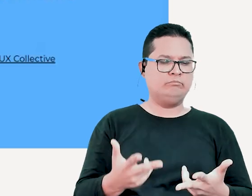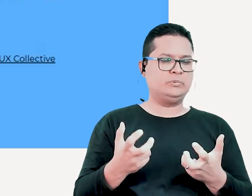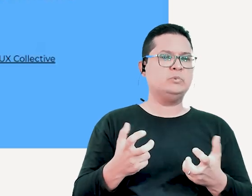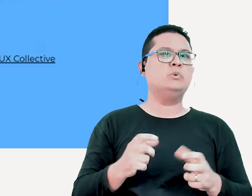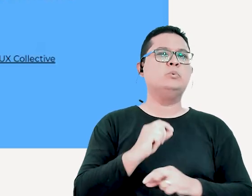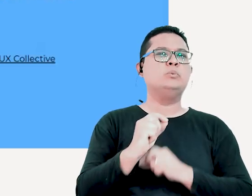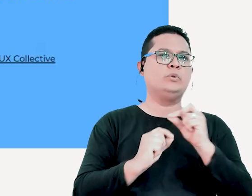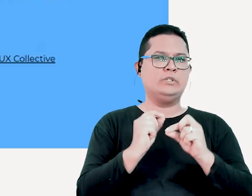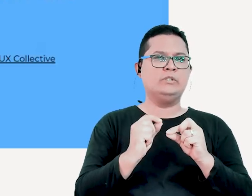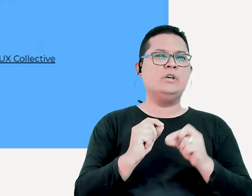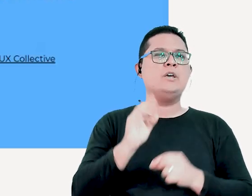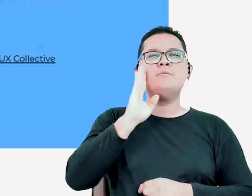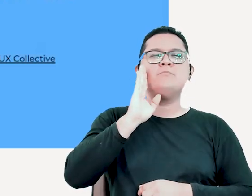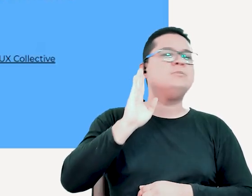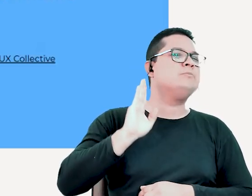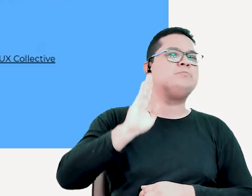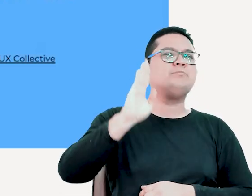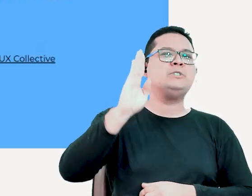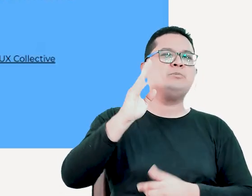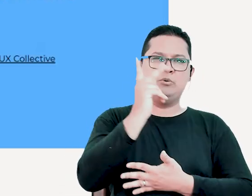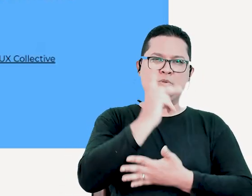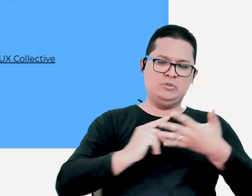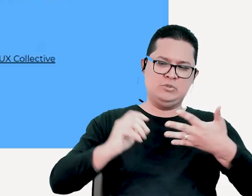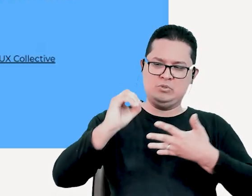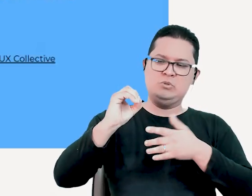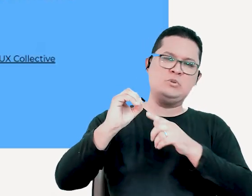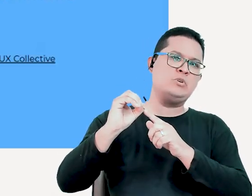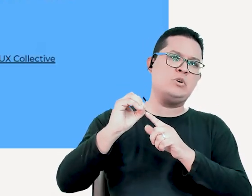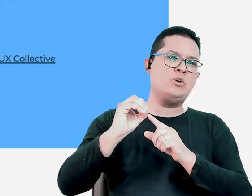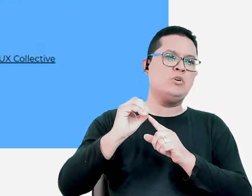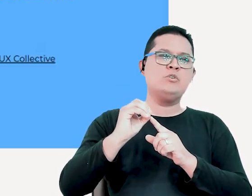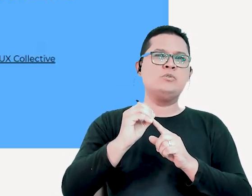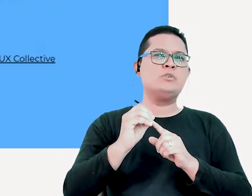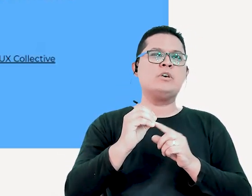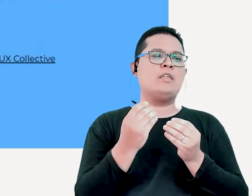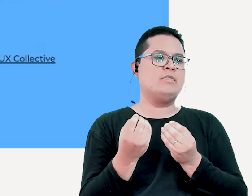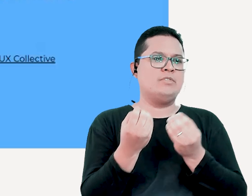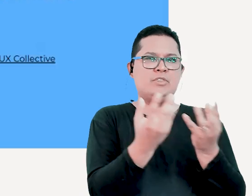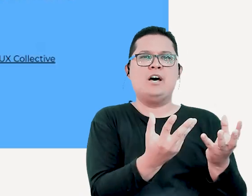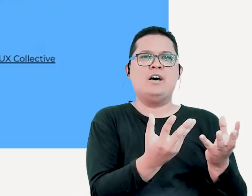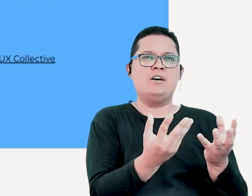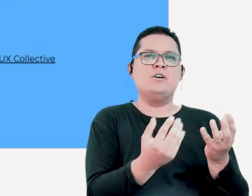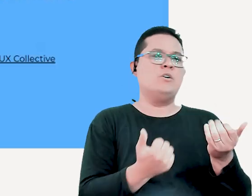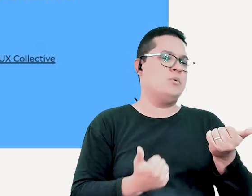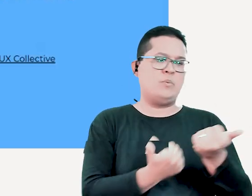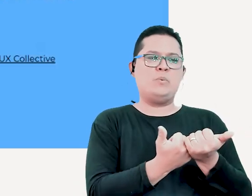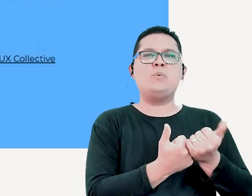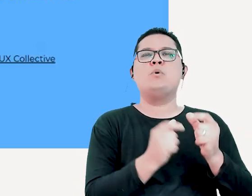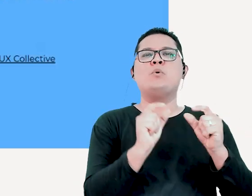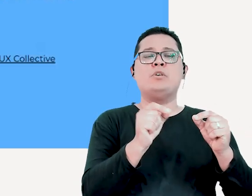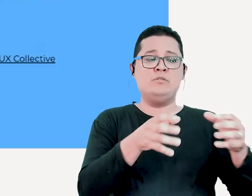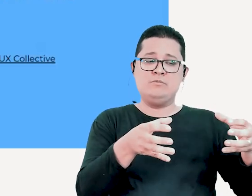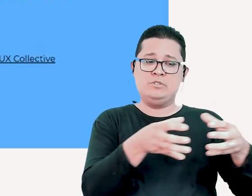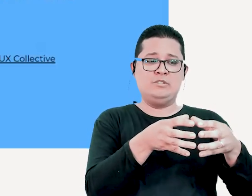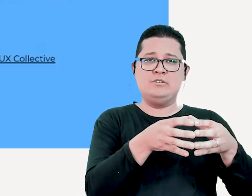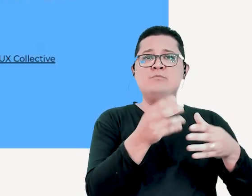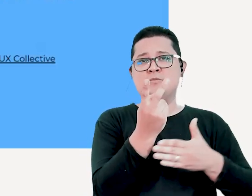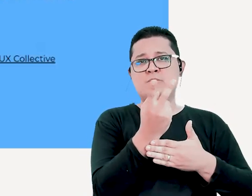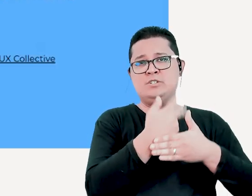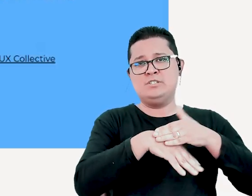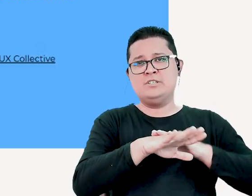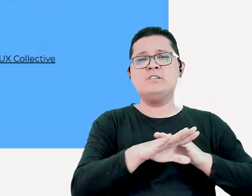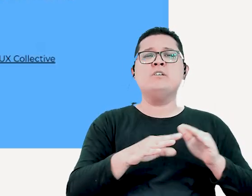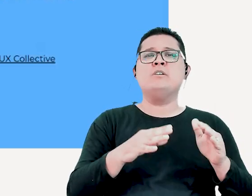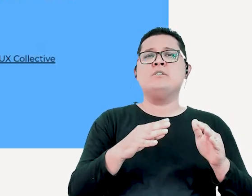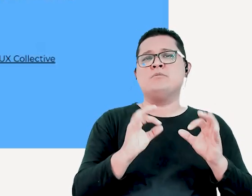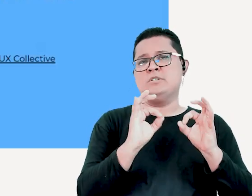como principal cliente o time de design, né? Porque a gente está sempre buscando ali ferramentas e ideias que